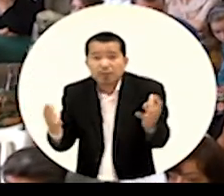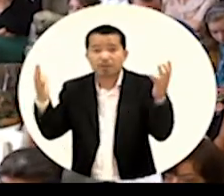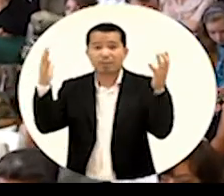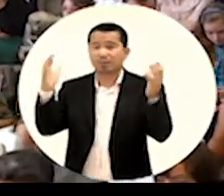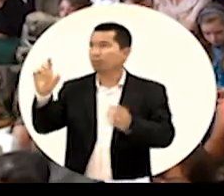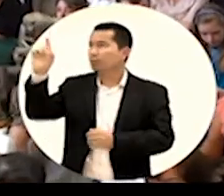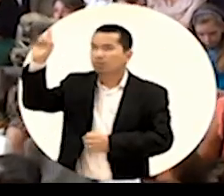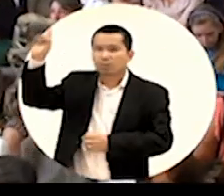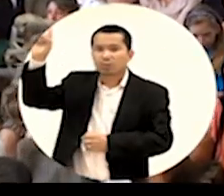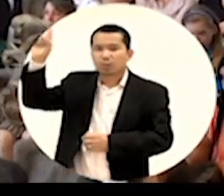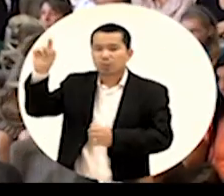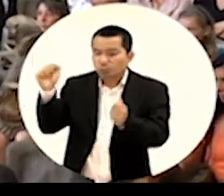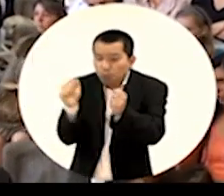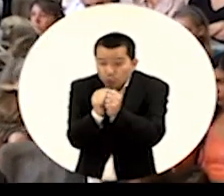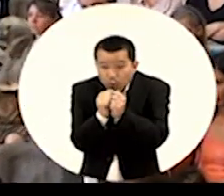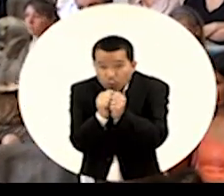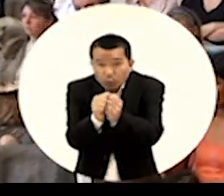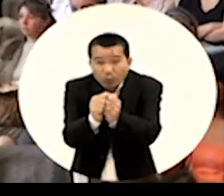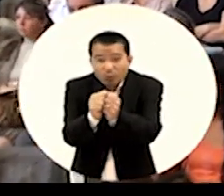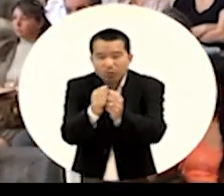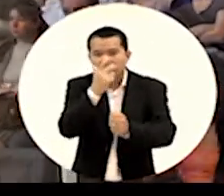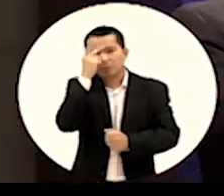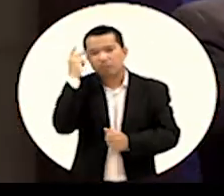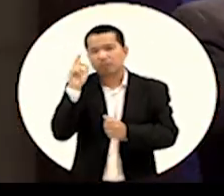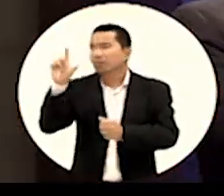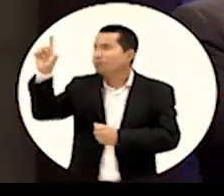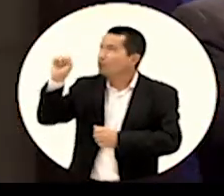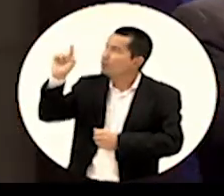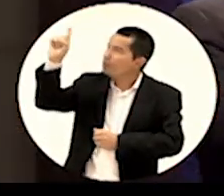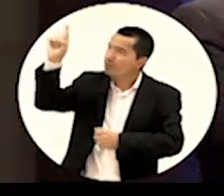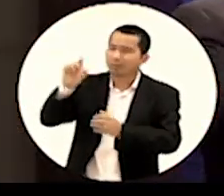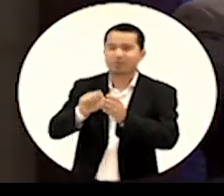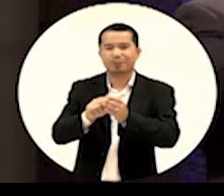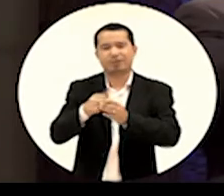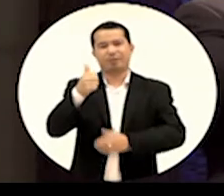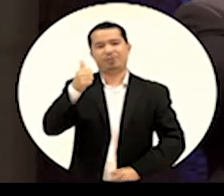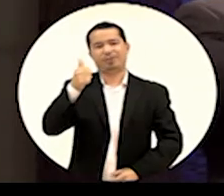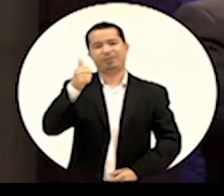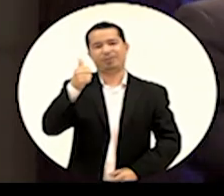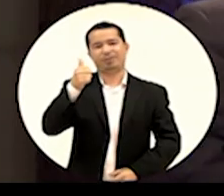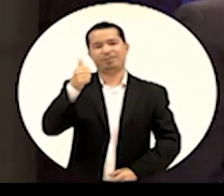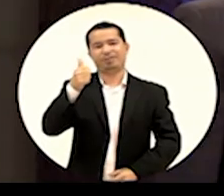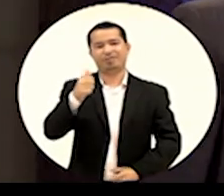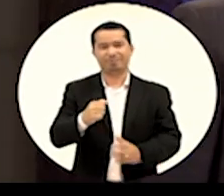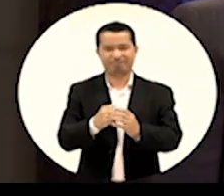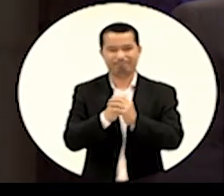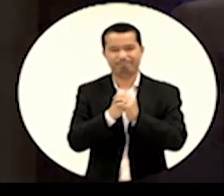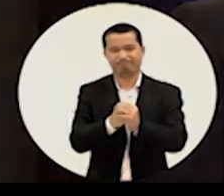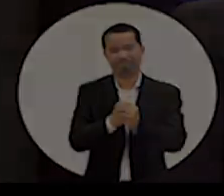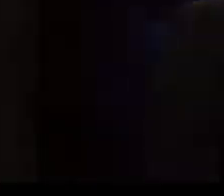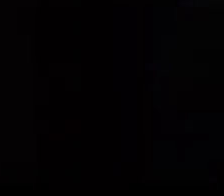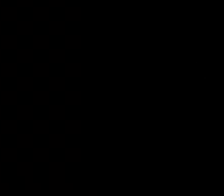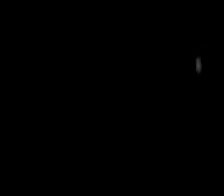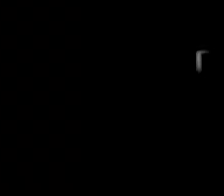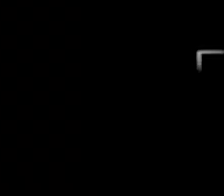O Deus que faz milagres, Ele anda com aqueles que o colocam em primeiro lugar.